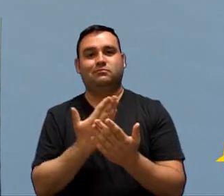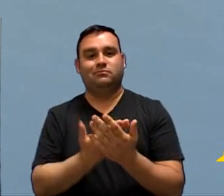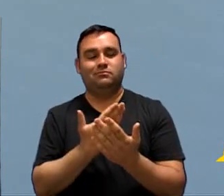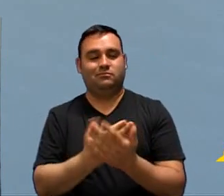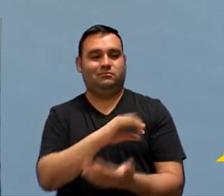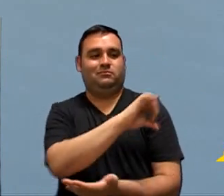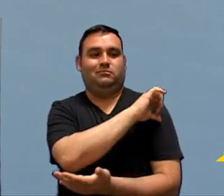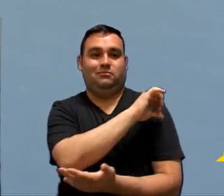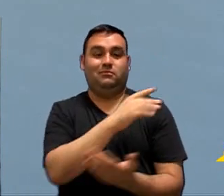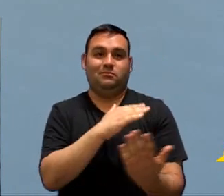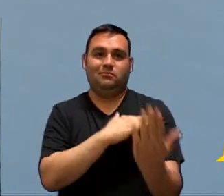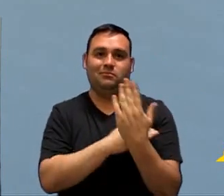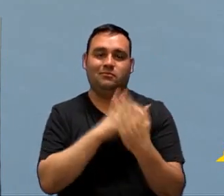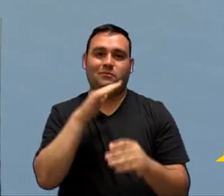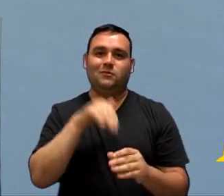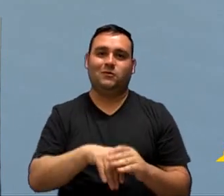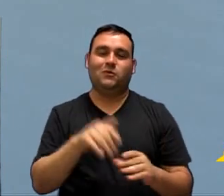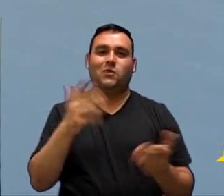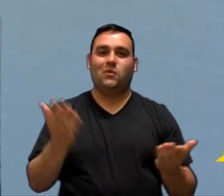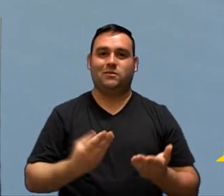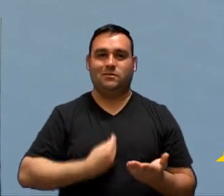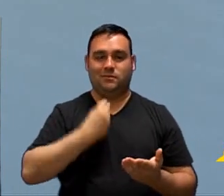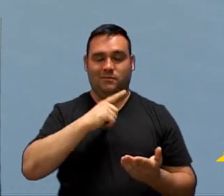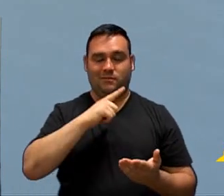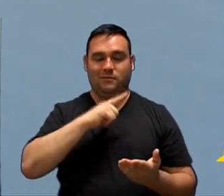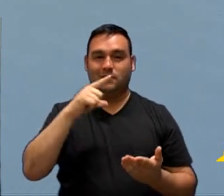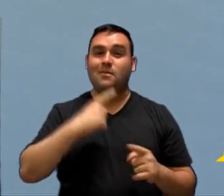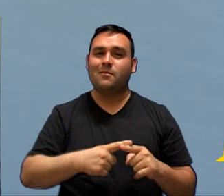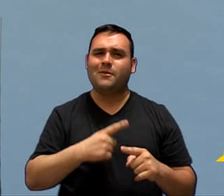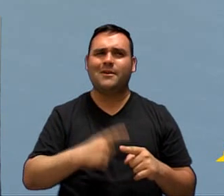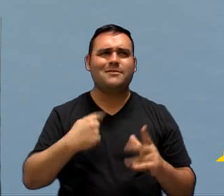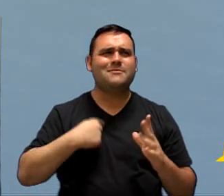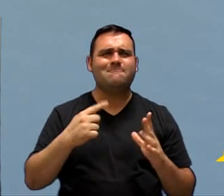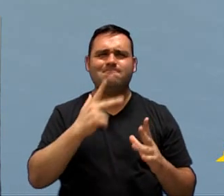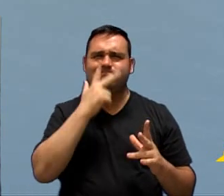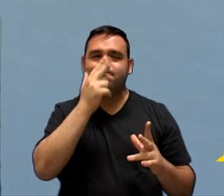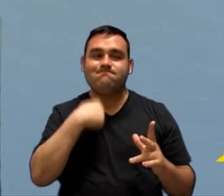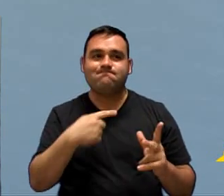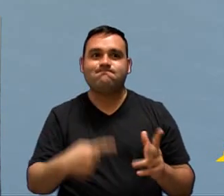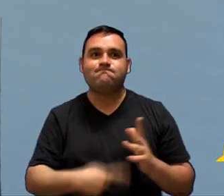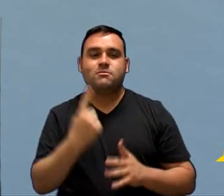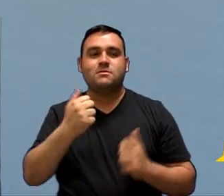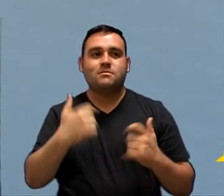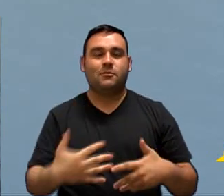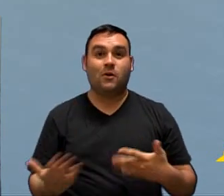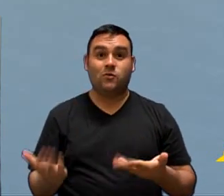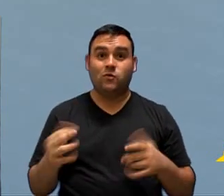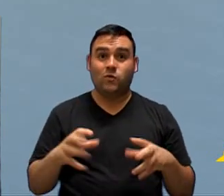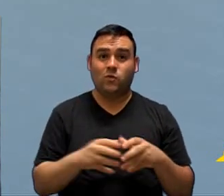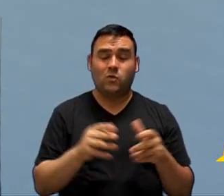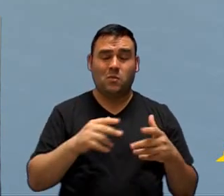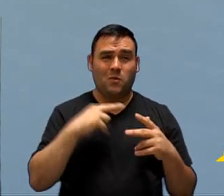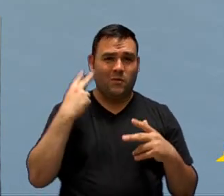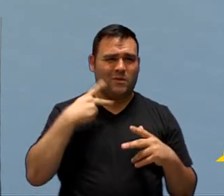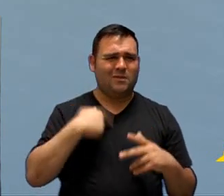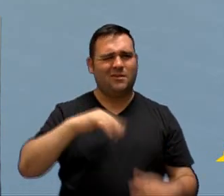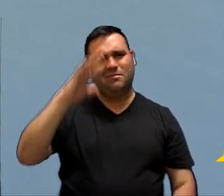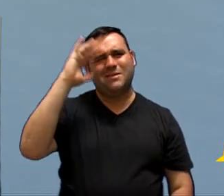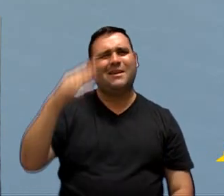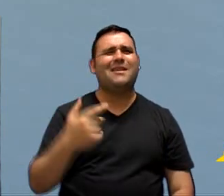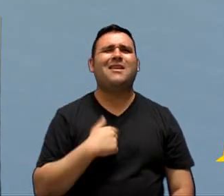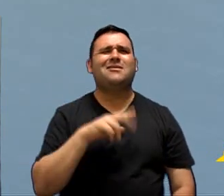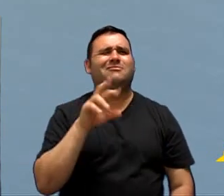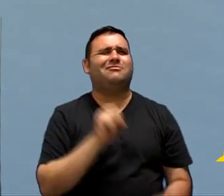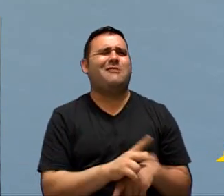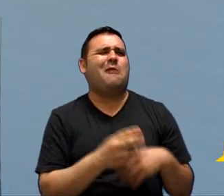do nono ano, que votaram em mim para mim estar aqui, porque, de primeira impressão, quando falaram do Parlamento Jovem, eu pensei, para que